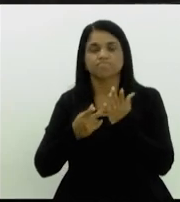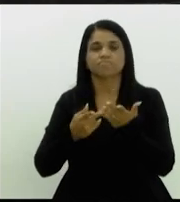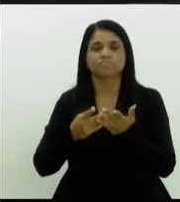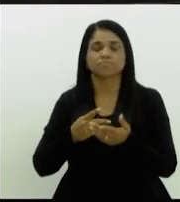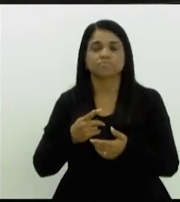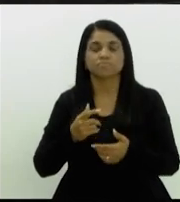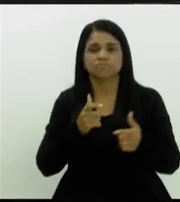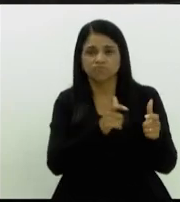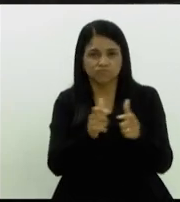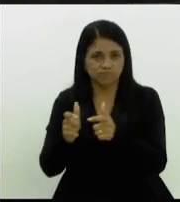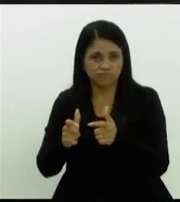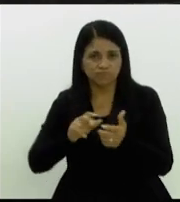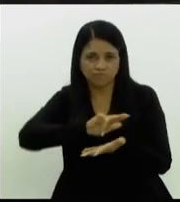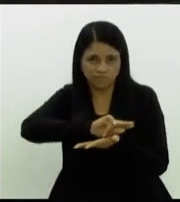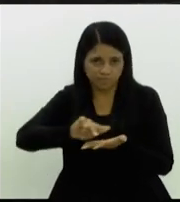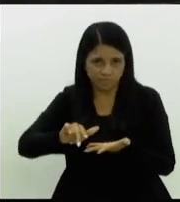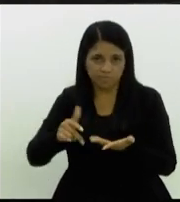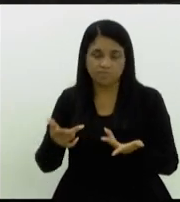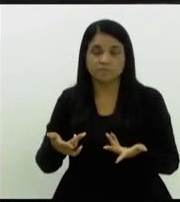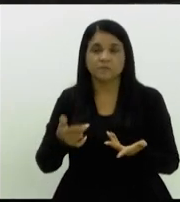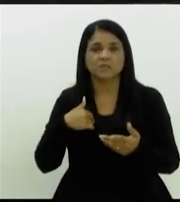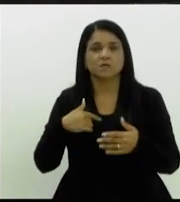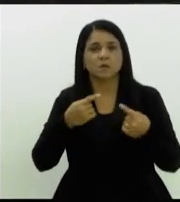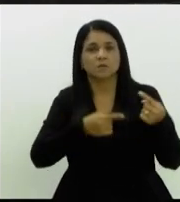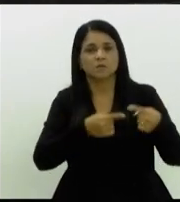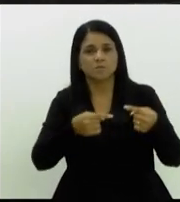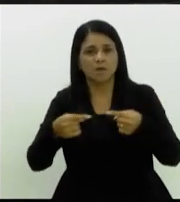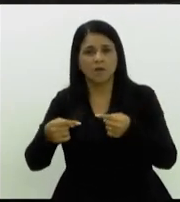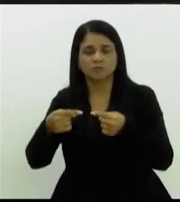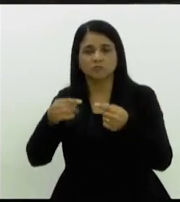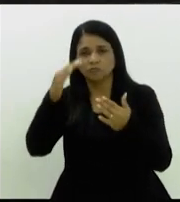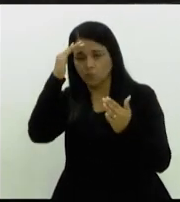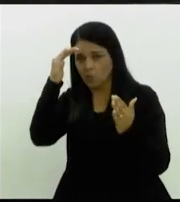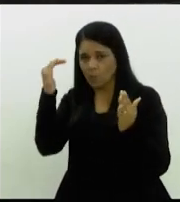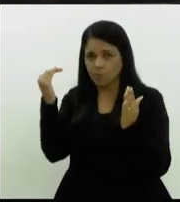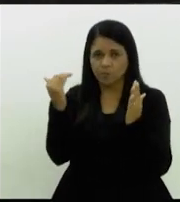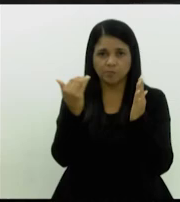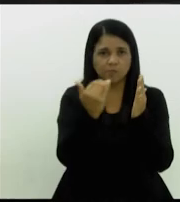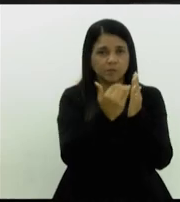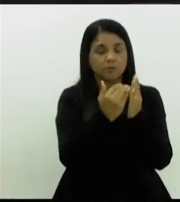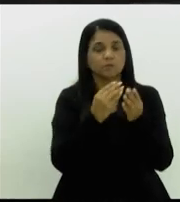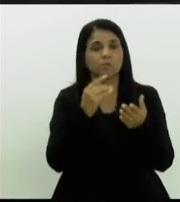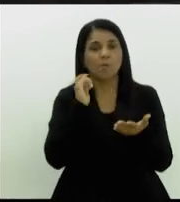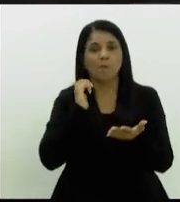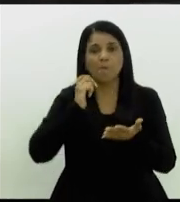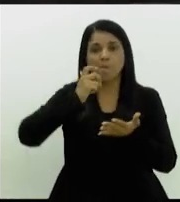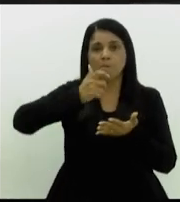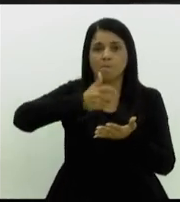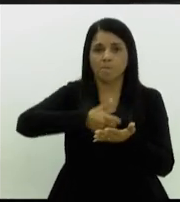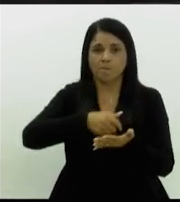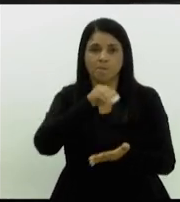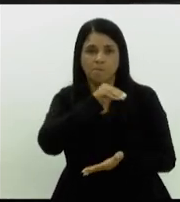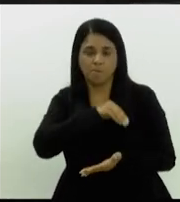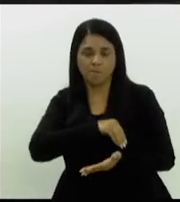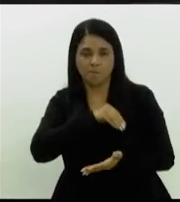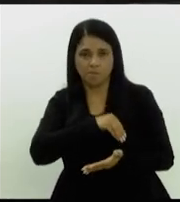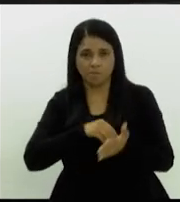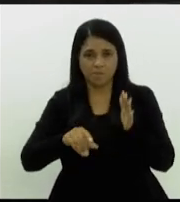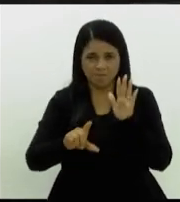Fizemos um debate sobre o cumprimento do pagamento do piso, que é uma